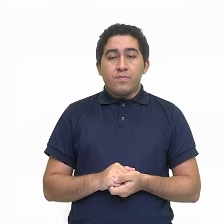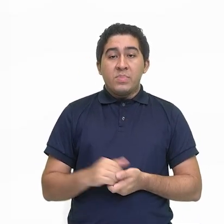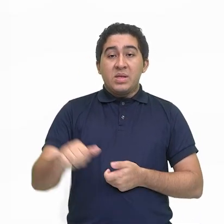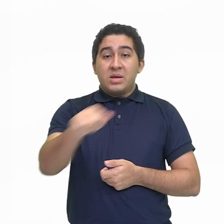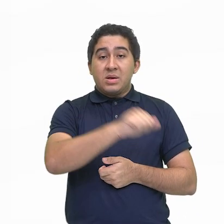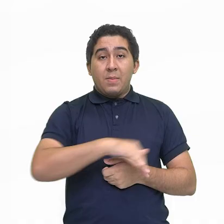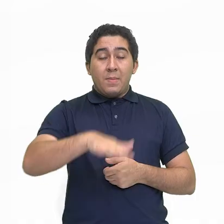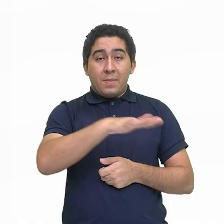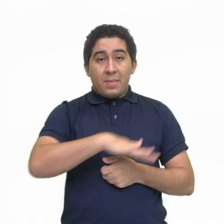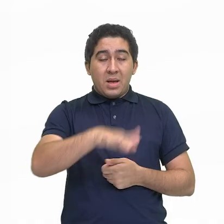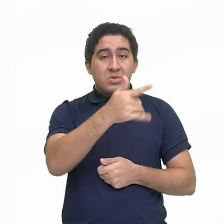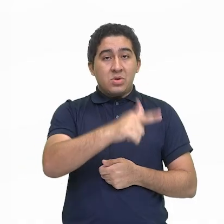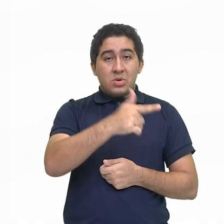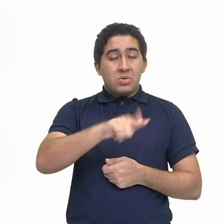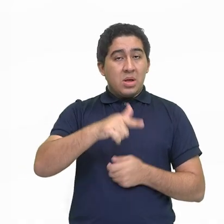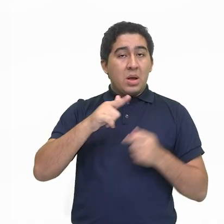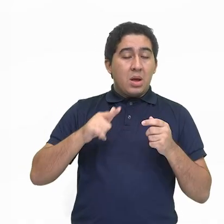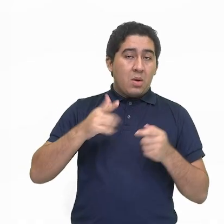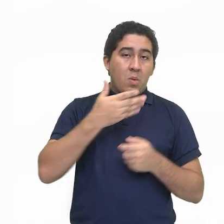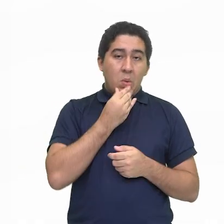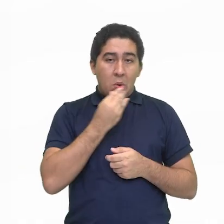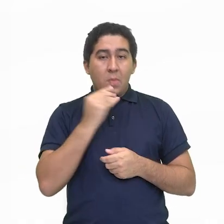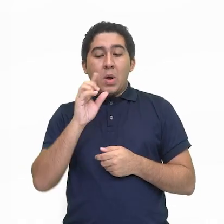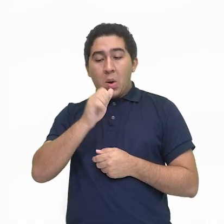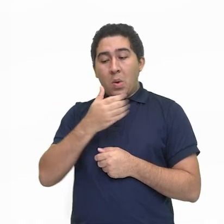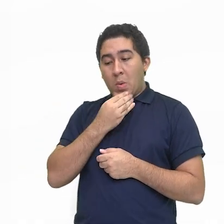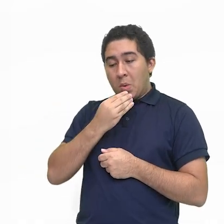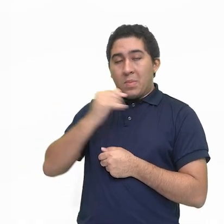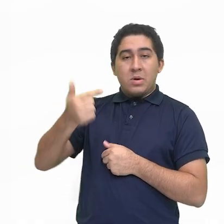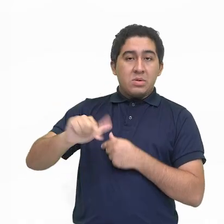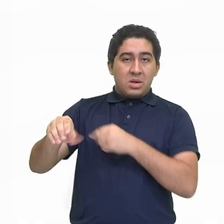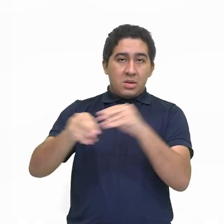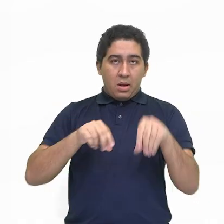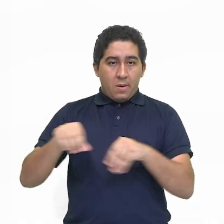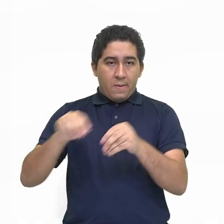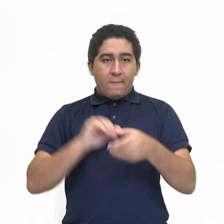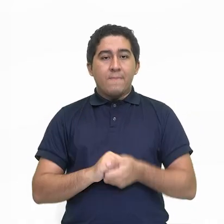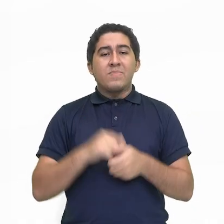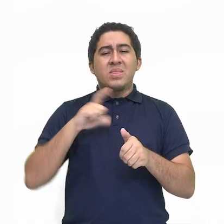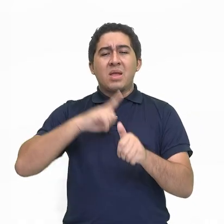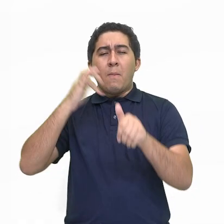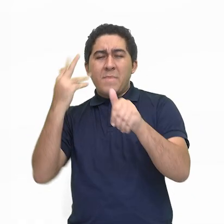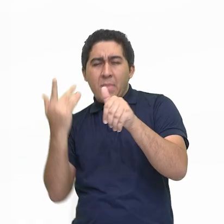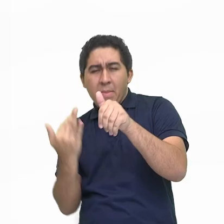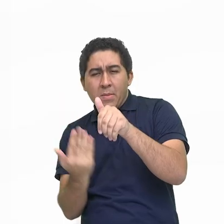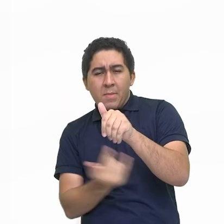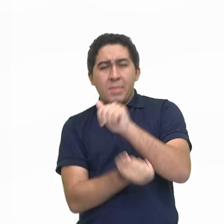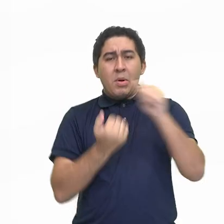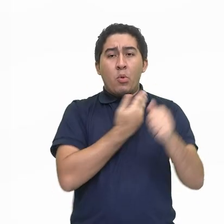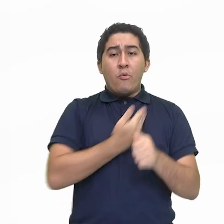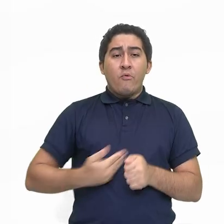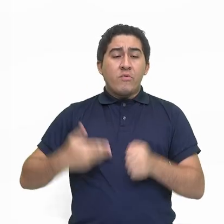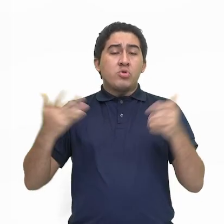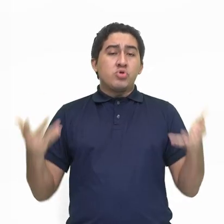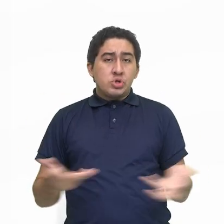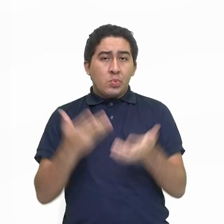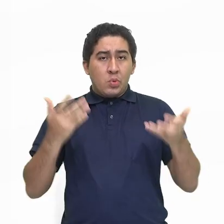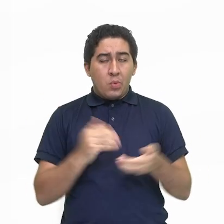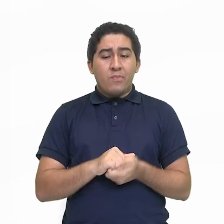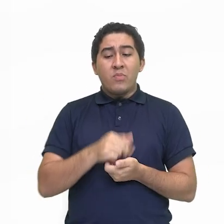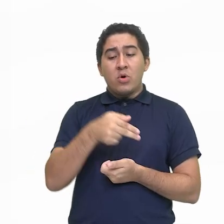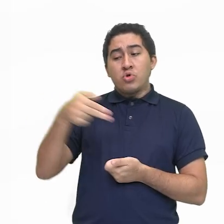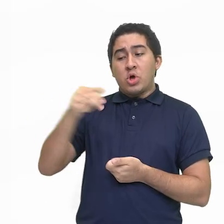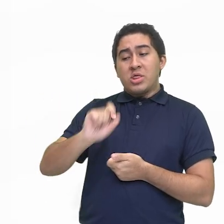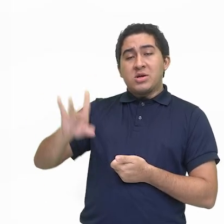homens para homens sem terra. O governo estimulou a migração em massa. Muitos nordestinos e gente de outras regiões vieram para a